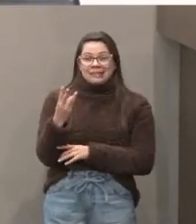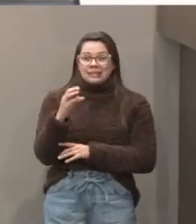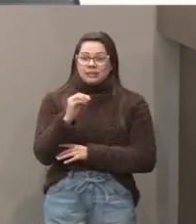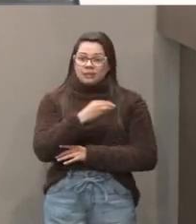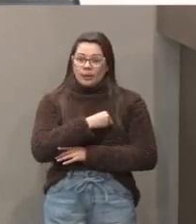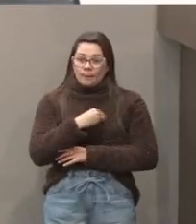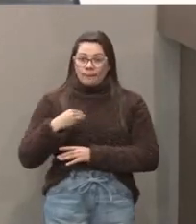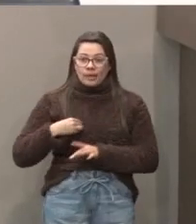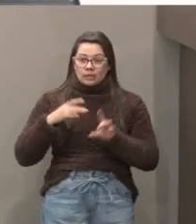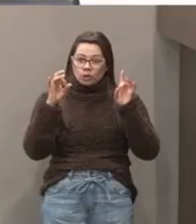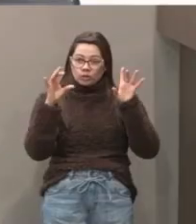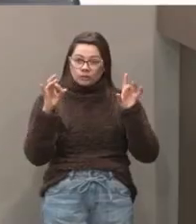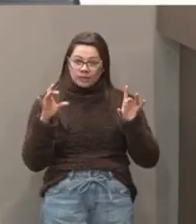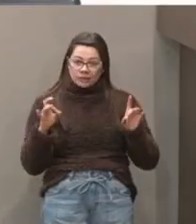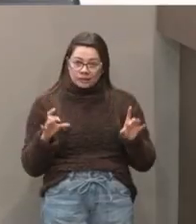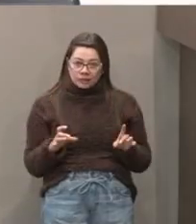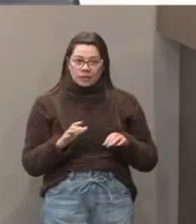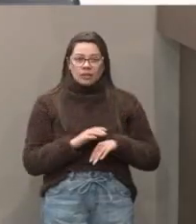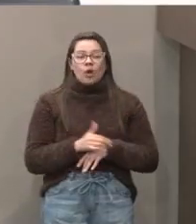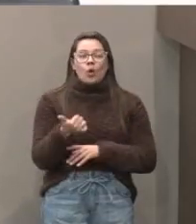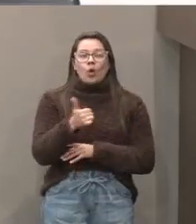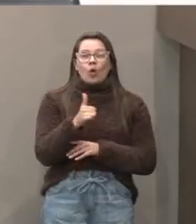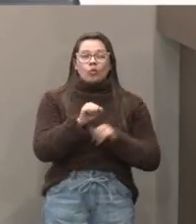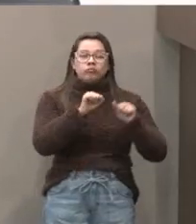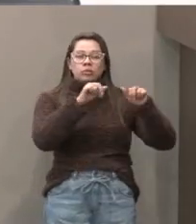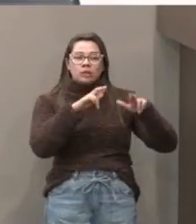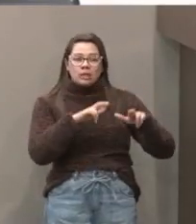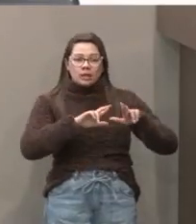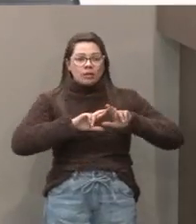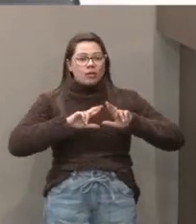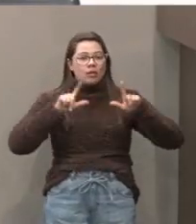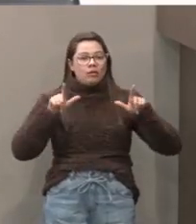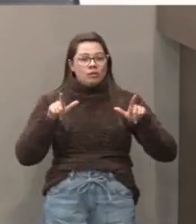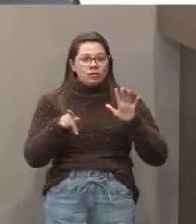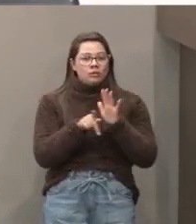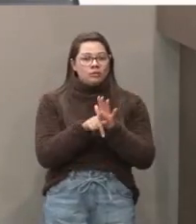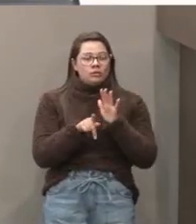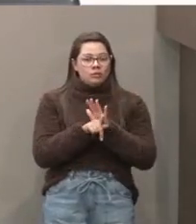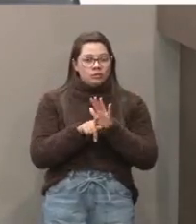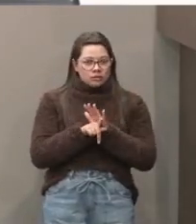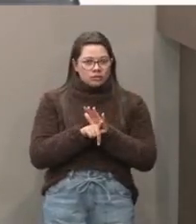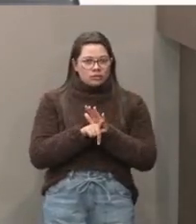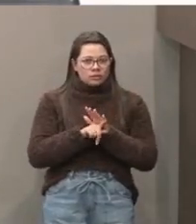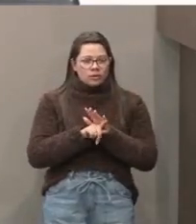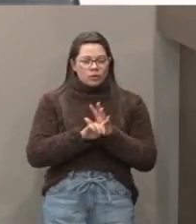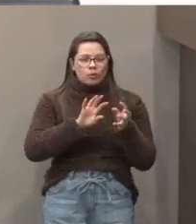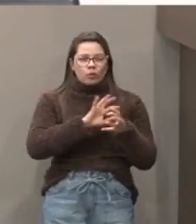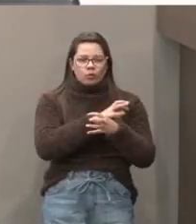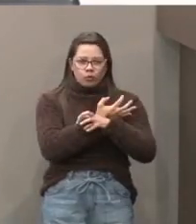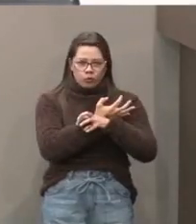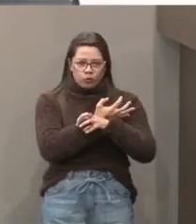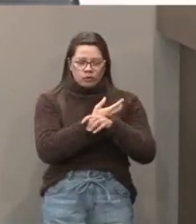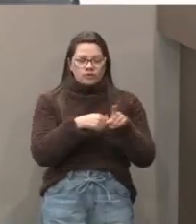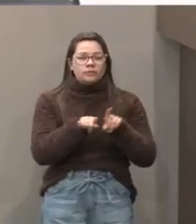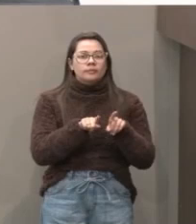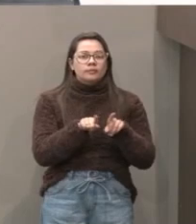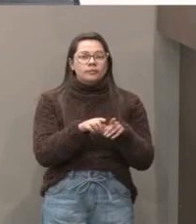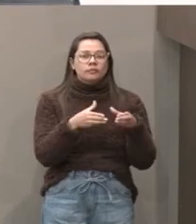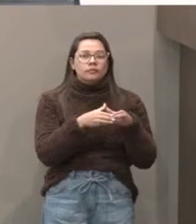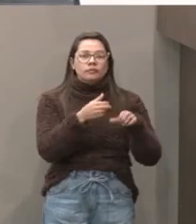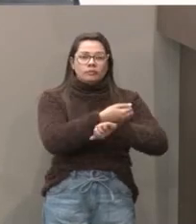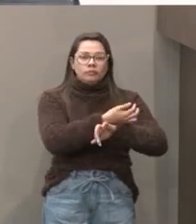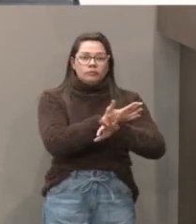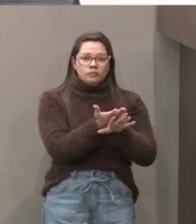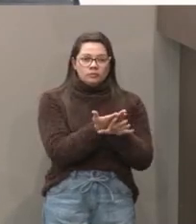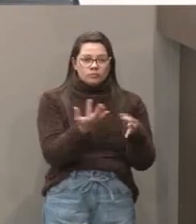médicos especializados em 11 áreas distintas da ortopedia, além de uma equipe multidisciplinar